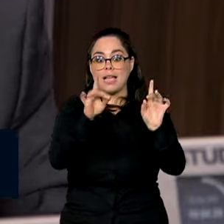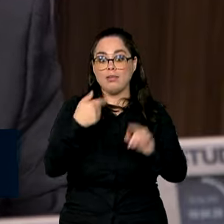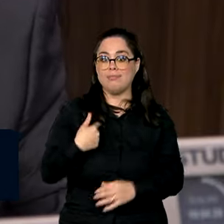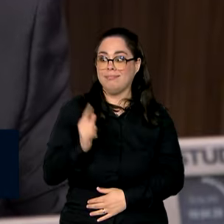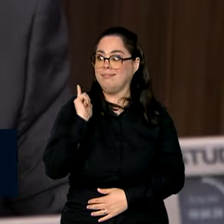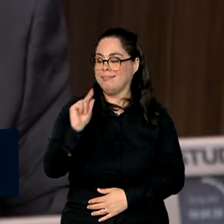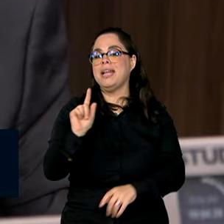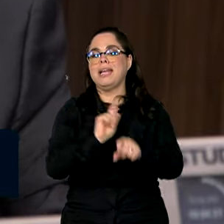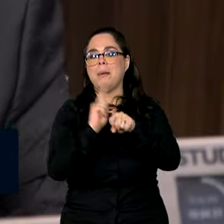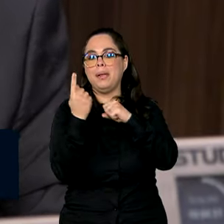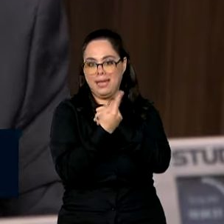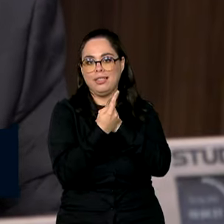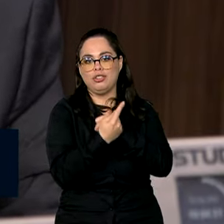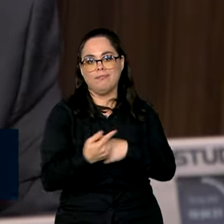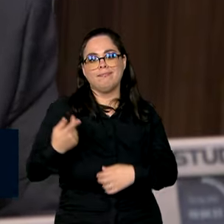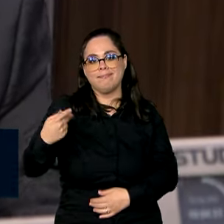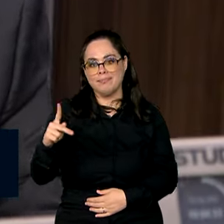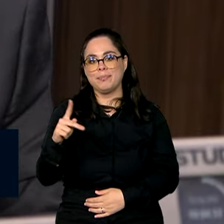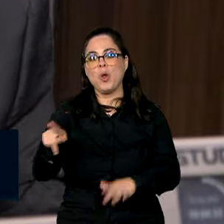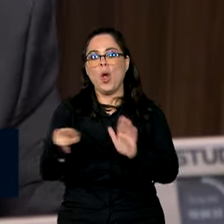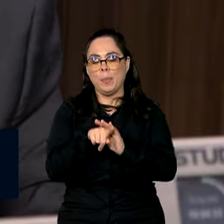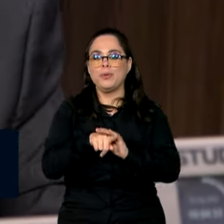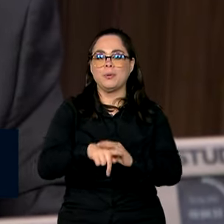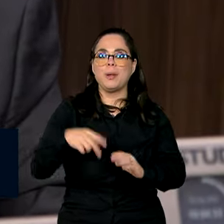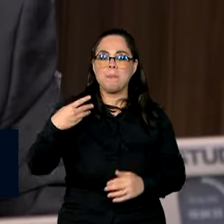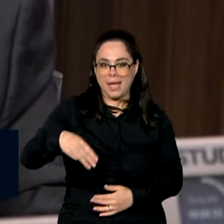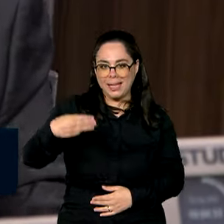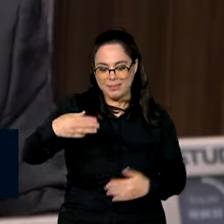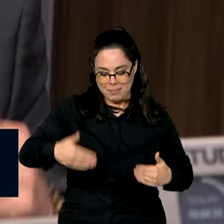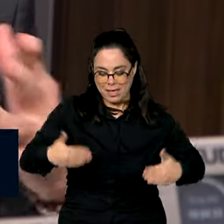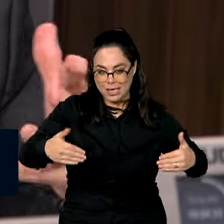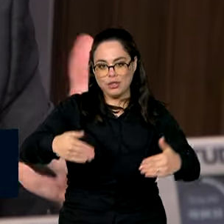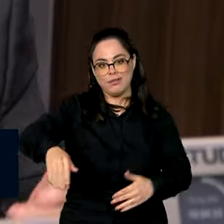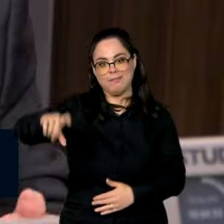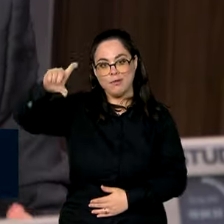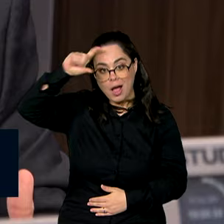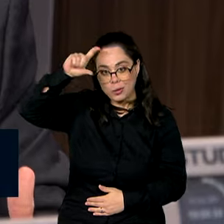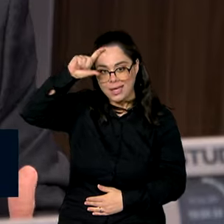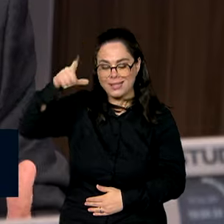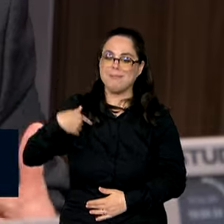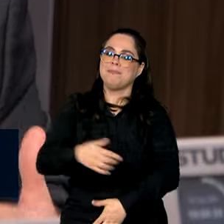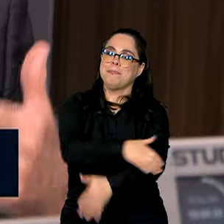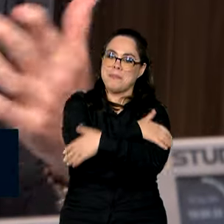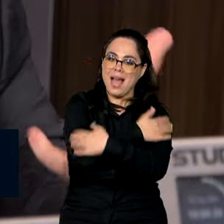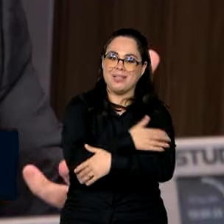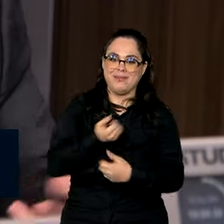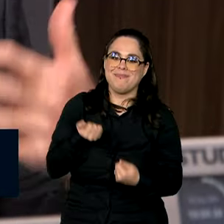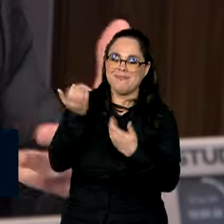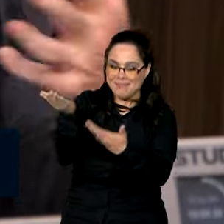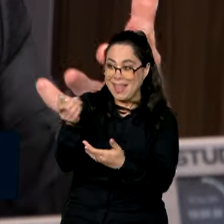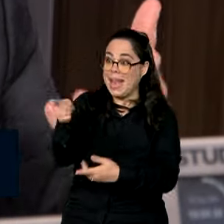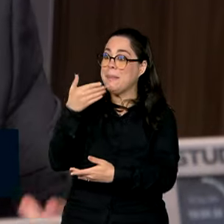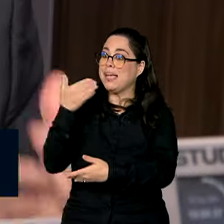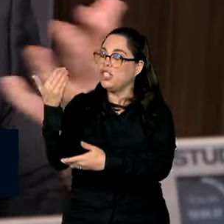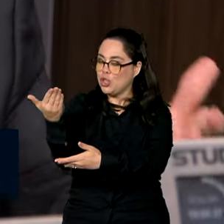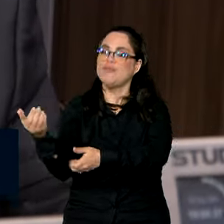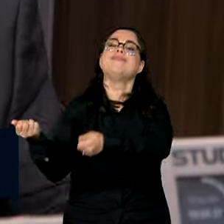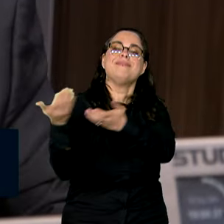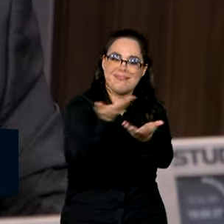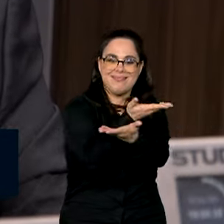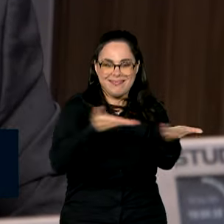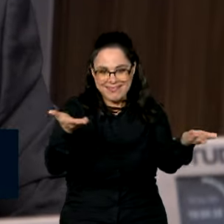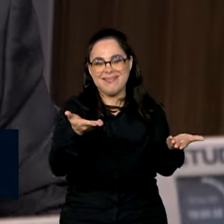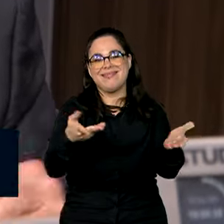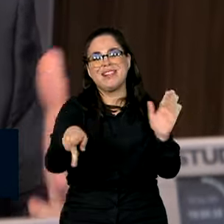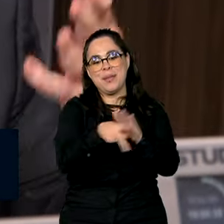sair do gabinete do do do do do ministro valdeis Gois especial então mand um abraço que ele pediu para eu mandar pra população